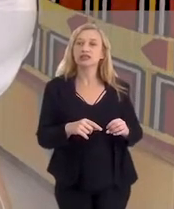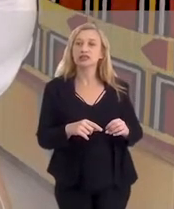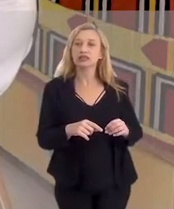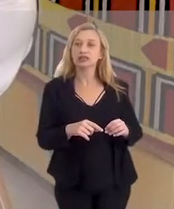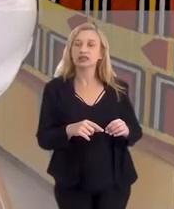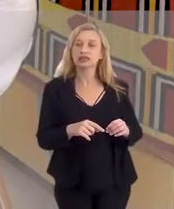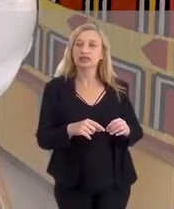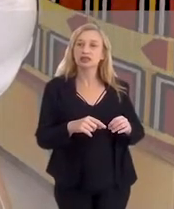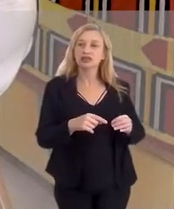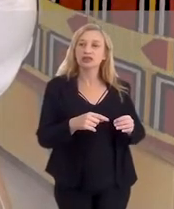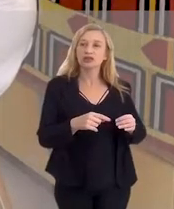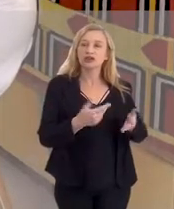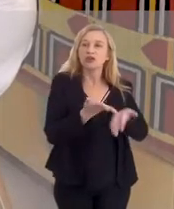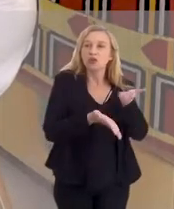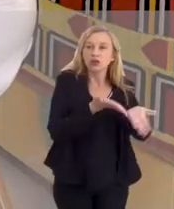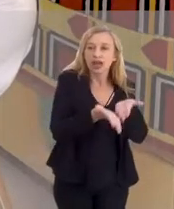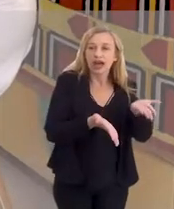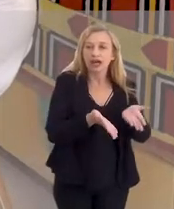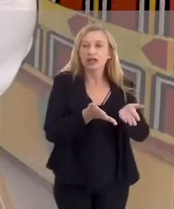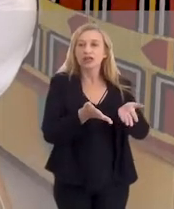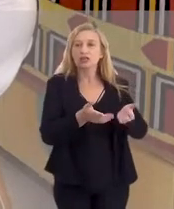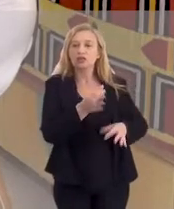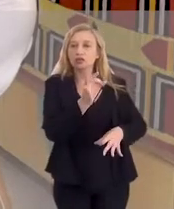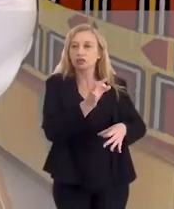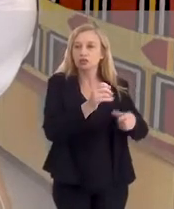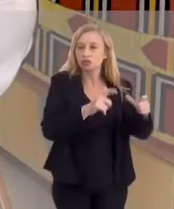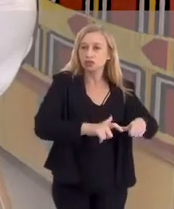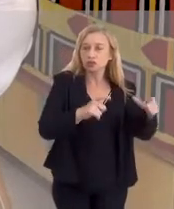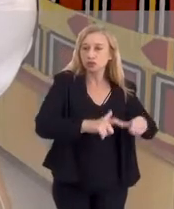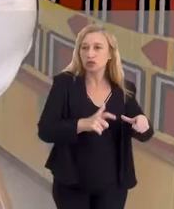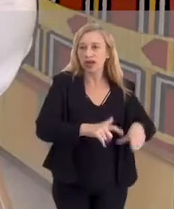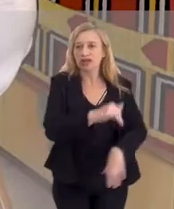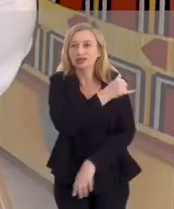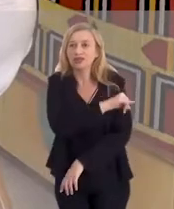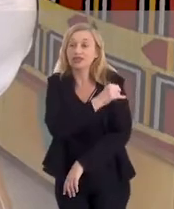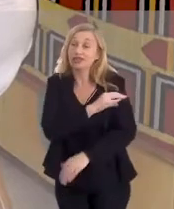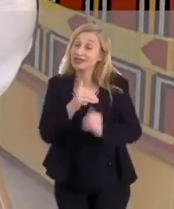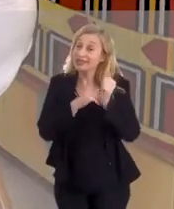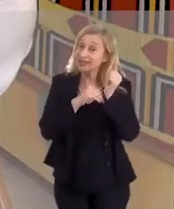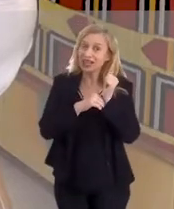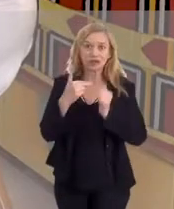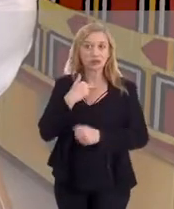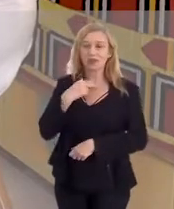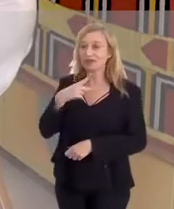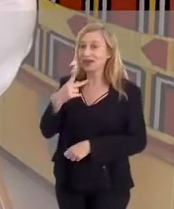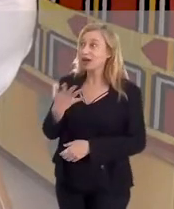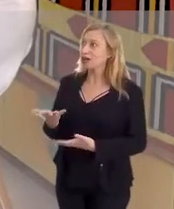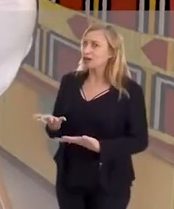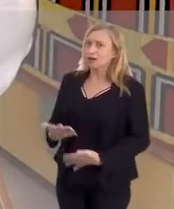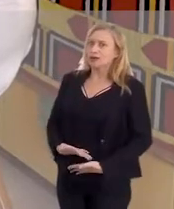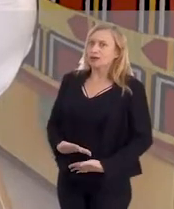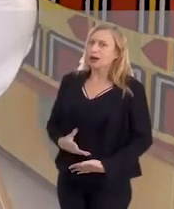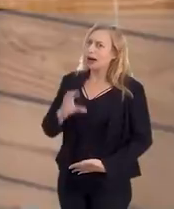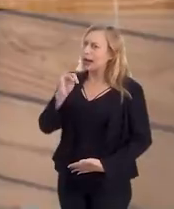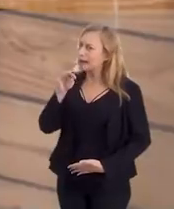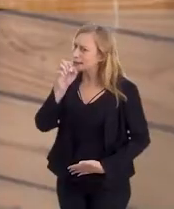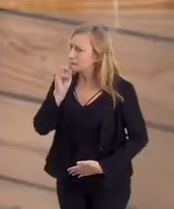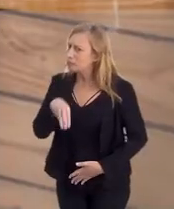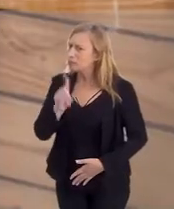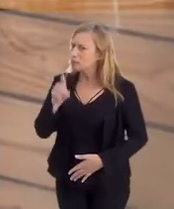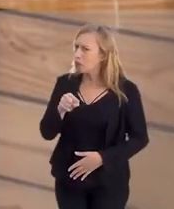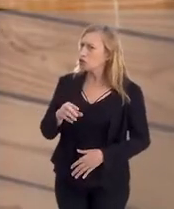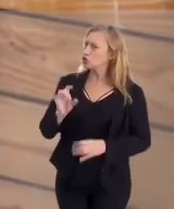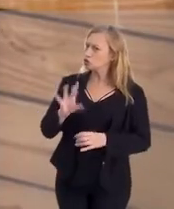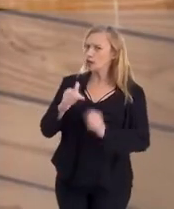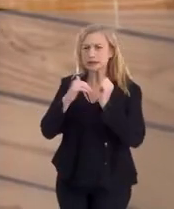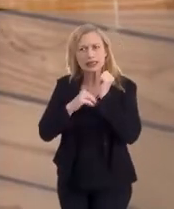um senhor que ele vai ser o responsável pelo Rio de Janeiro. E aonde é isso no Rio? Ainda é segredo. Nossa, gente, o